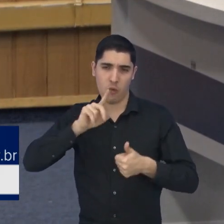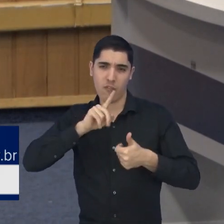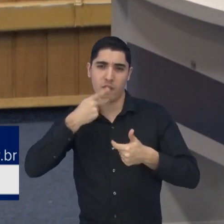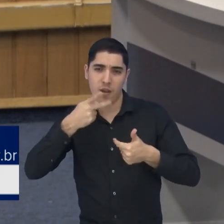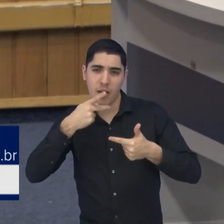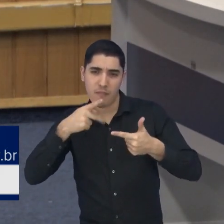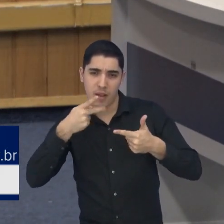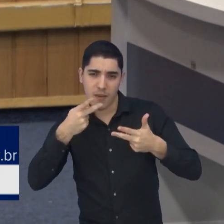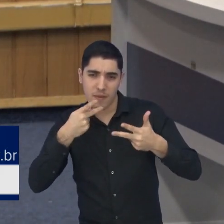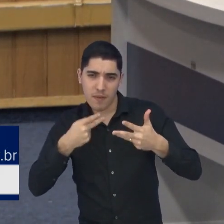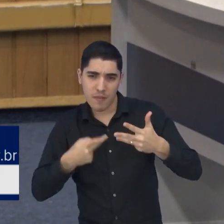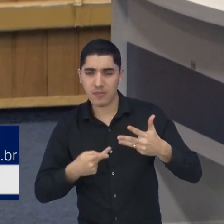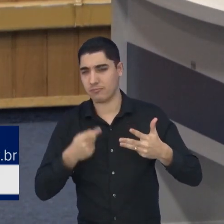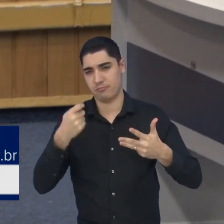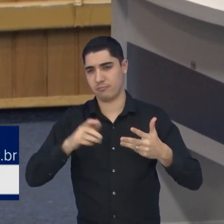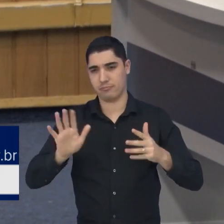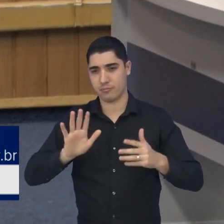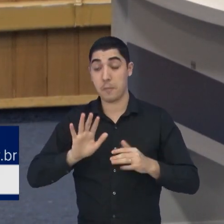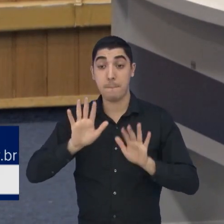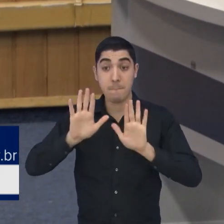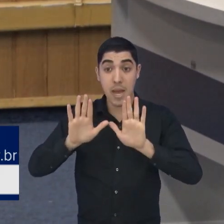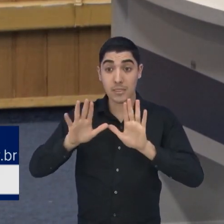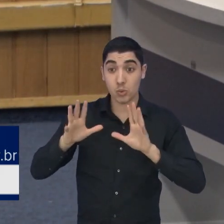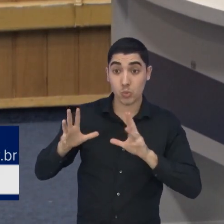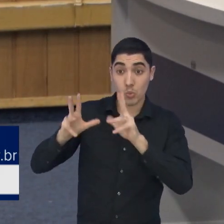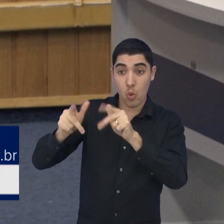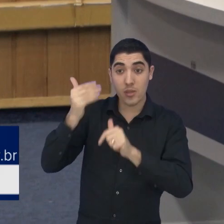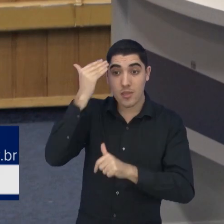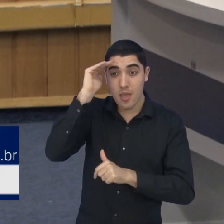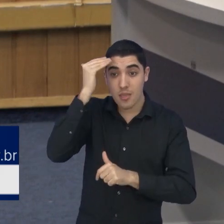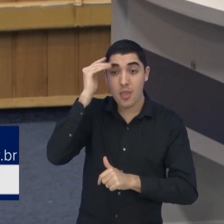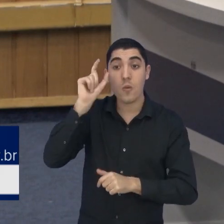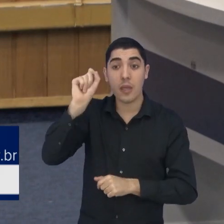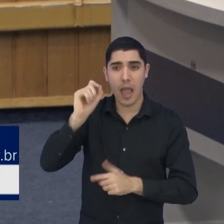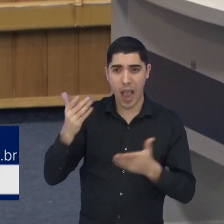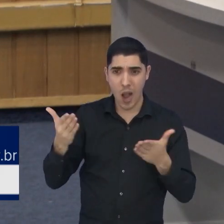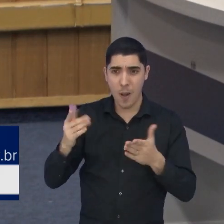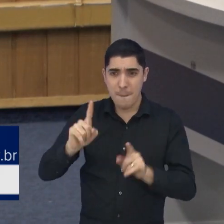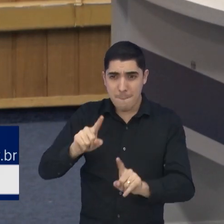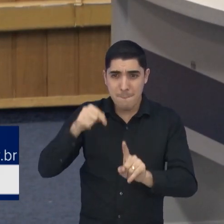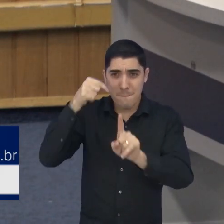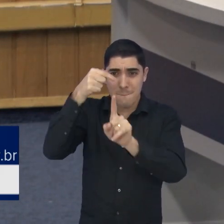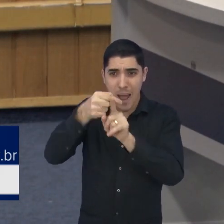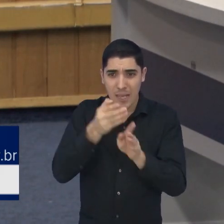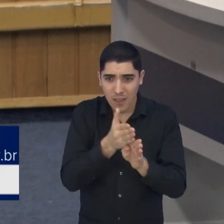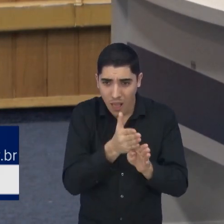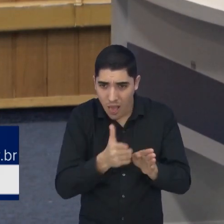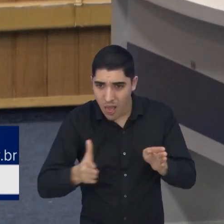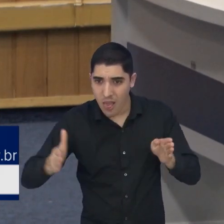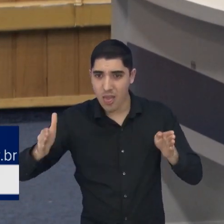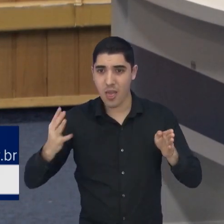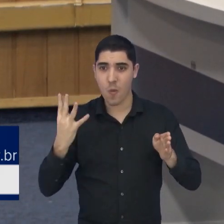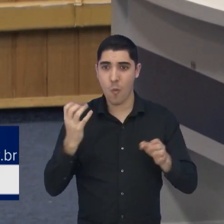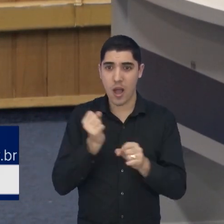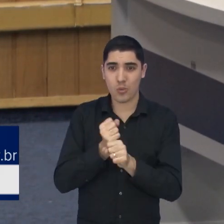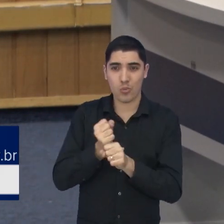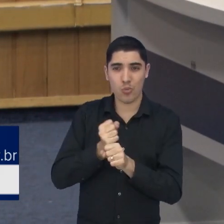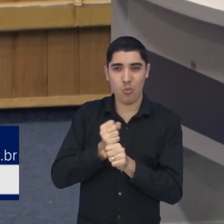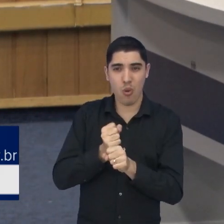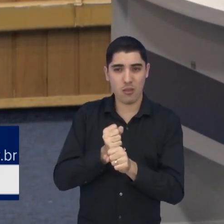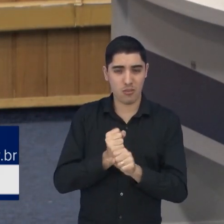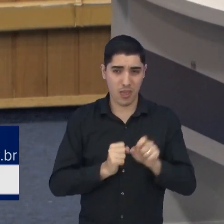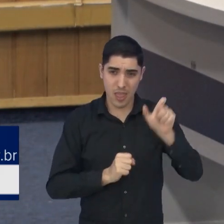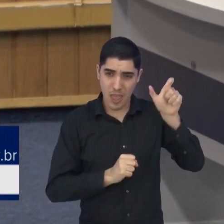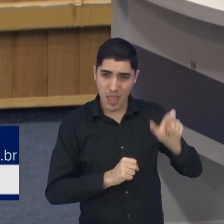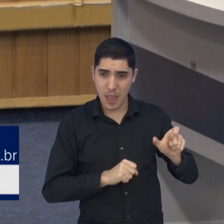para conhecimento da cidade, vai se dar mais 4 anos para essa pessoa